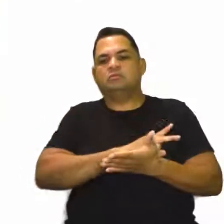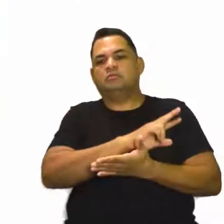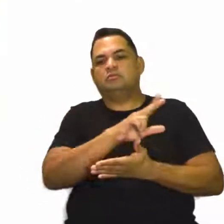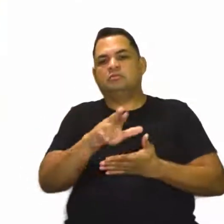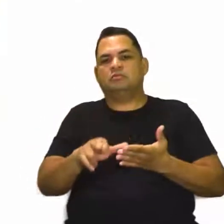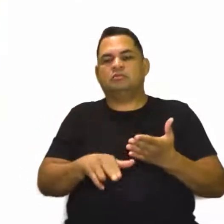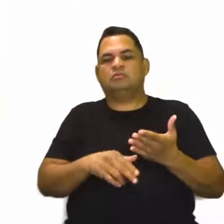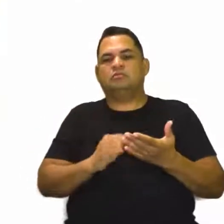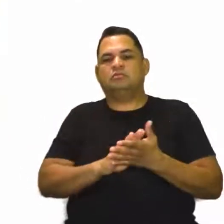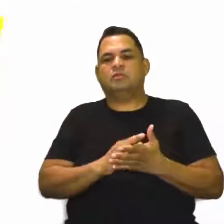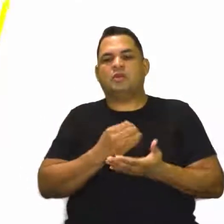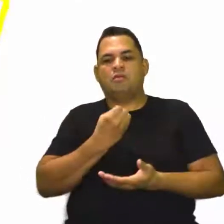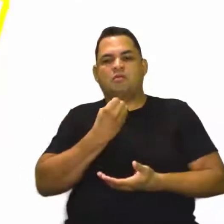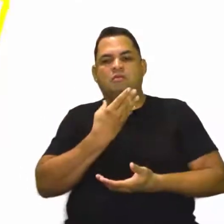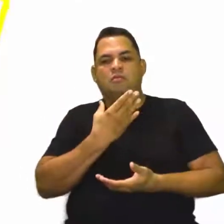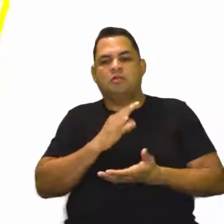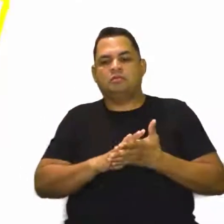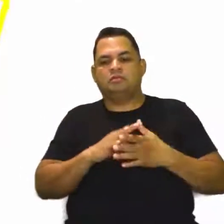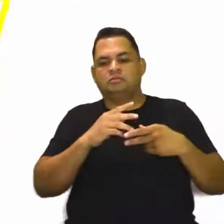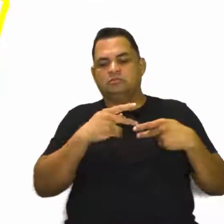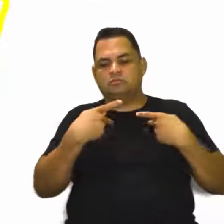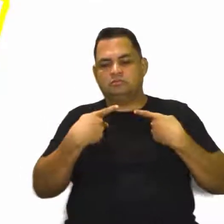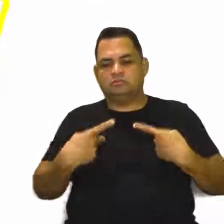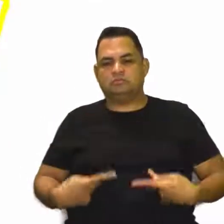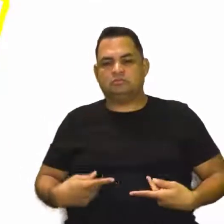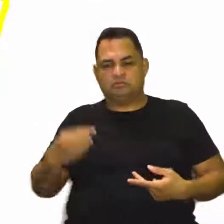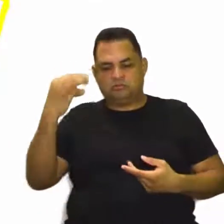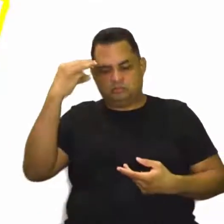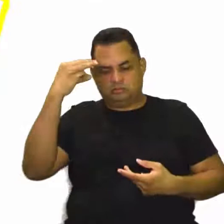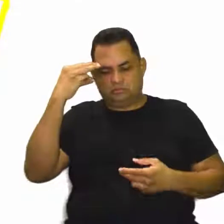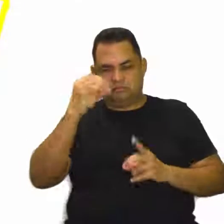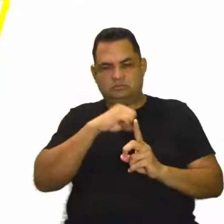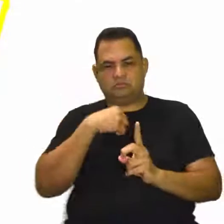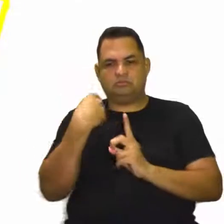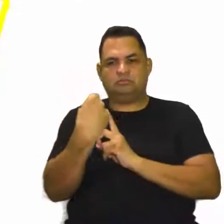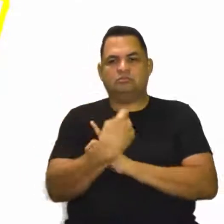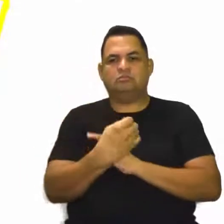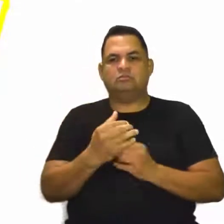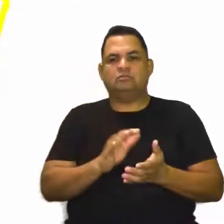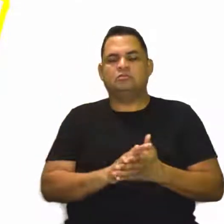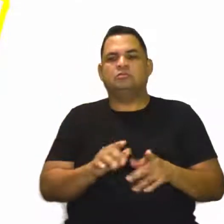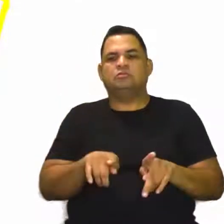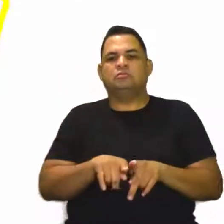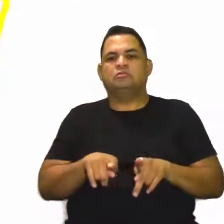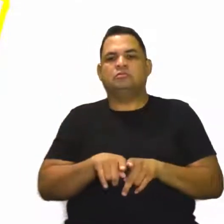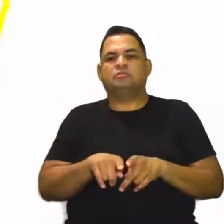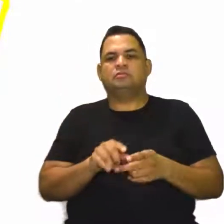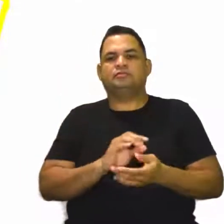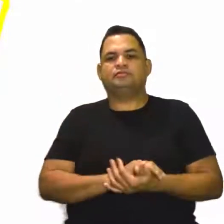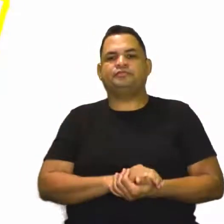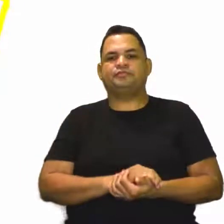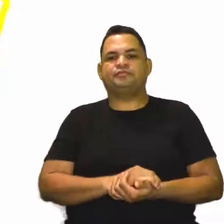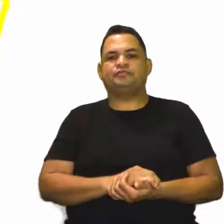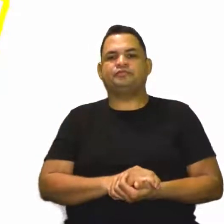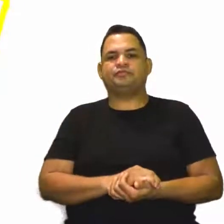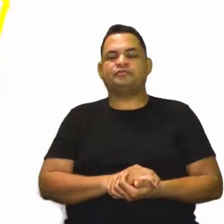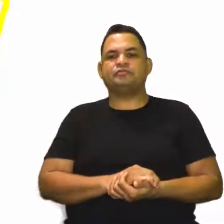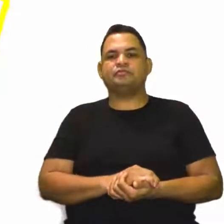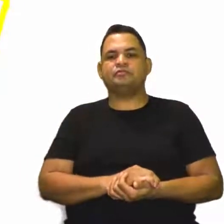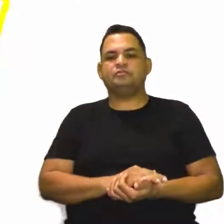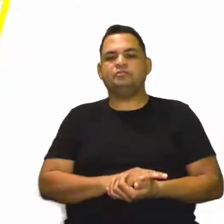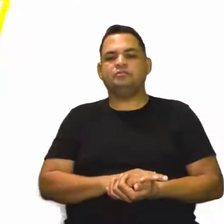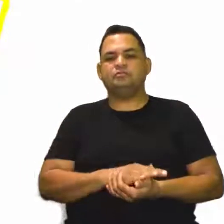diversos benefícios corporais, mentais e sociais aí também. Então, o